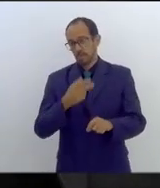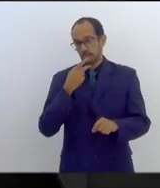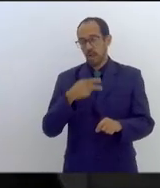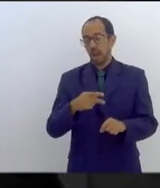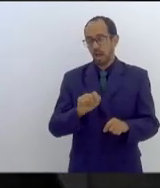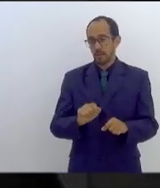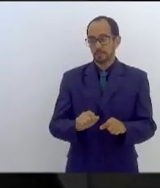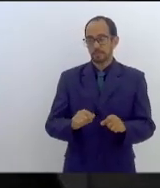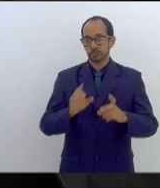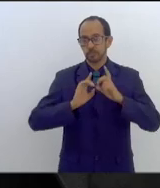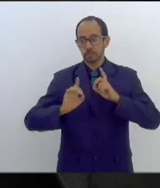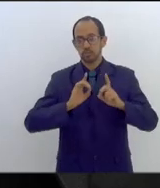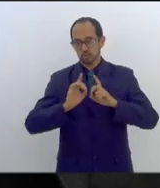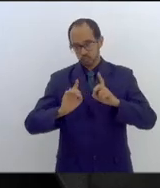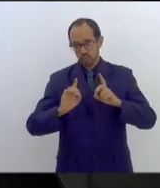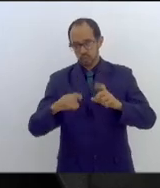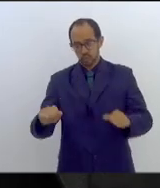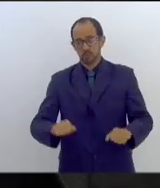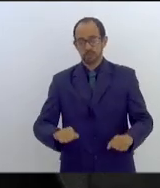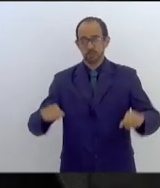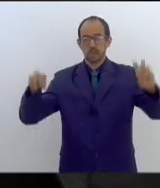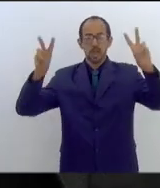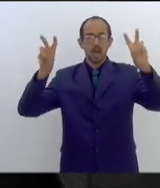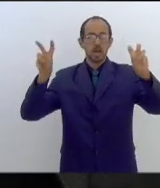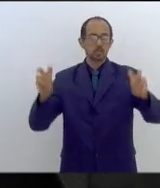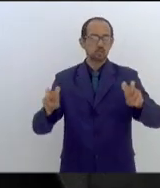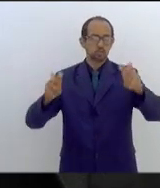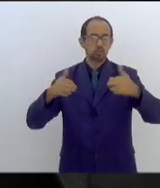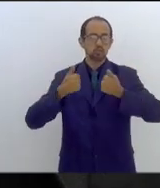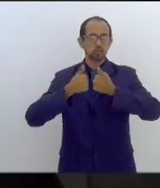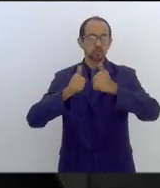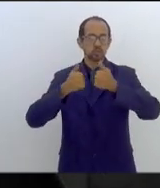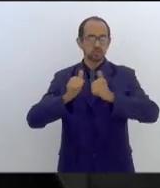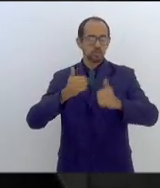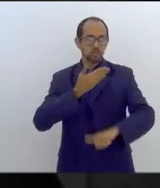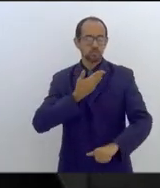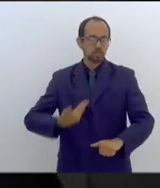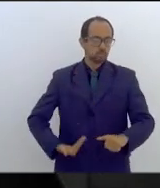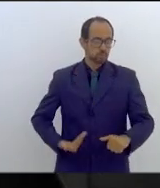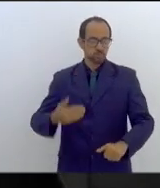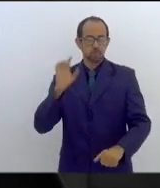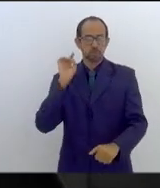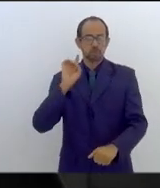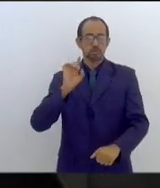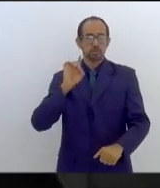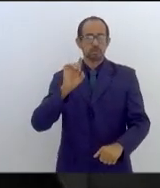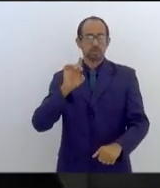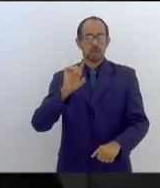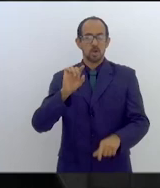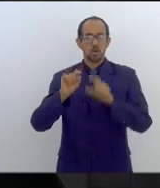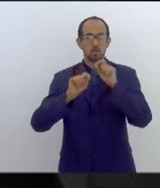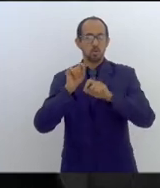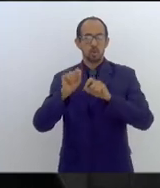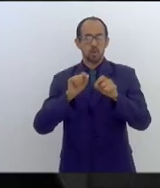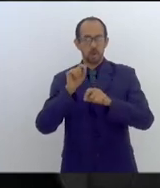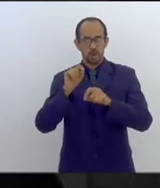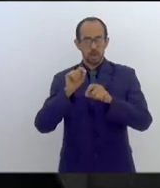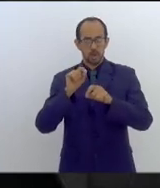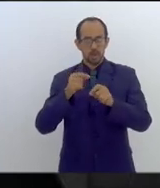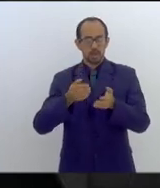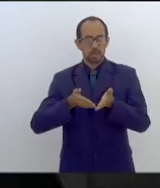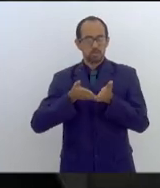para discutir questões relacionadas ao transporte público, em especial ao transporte